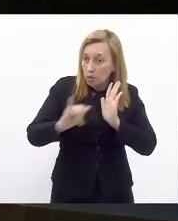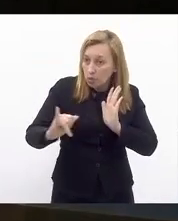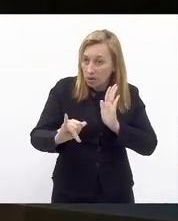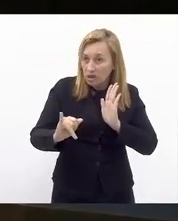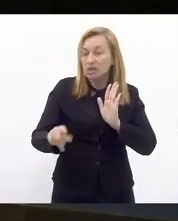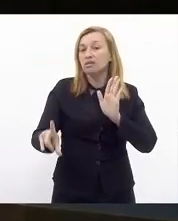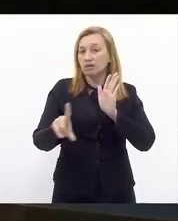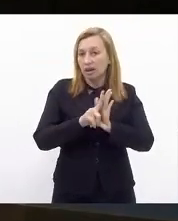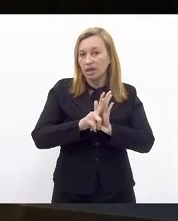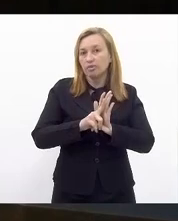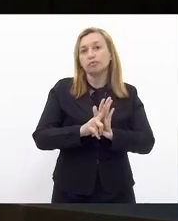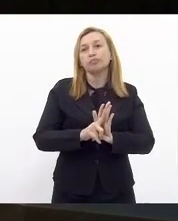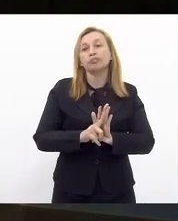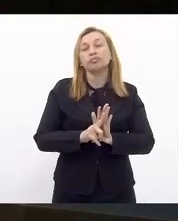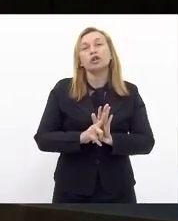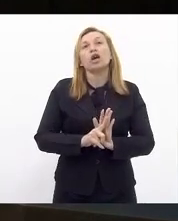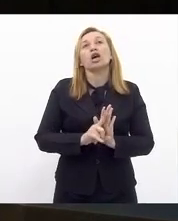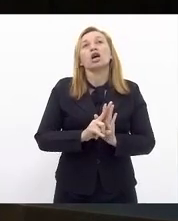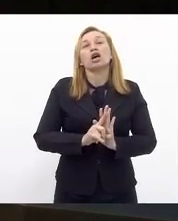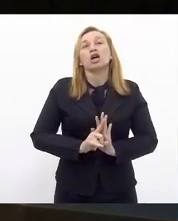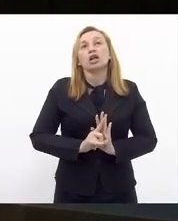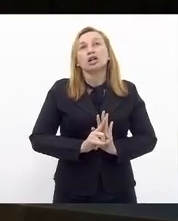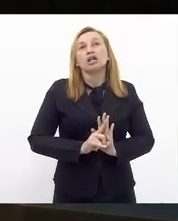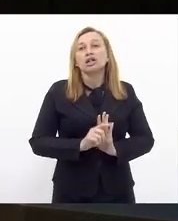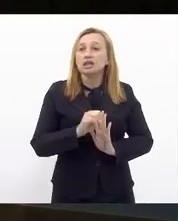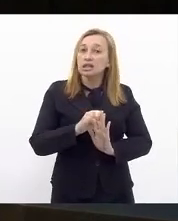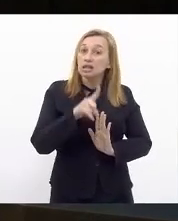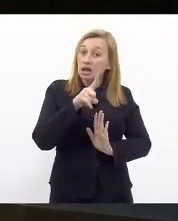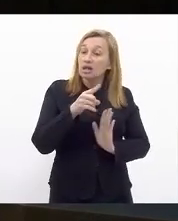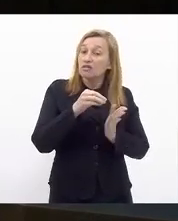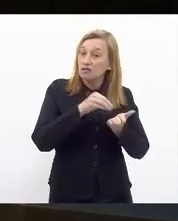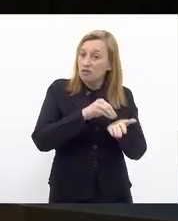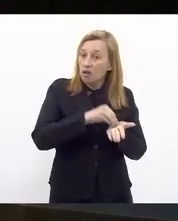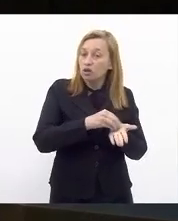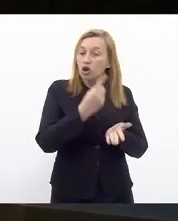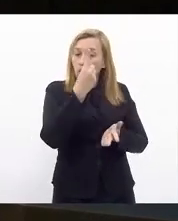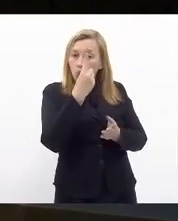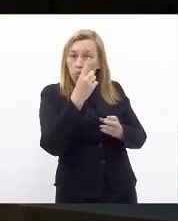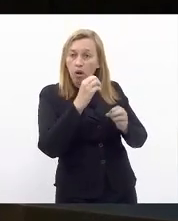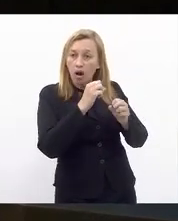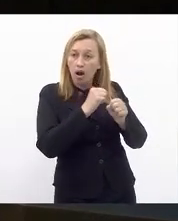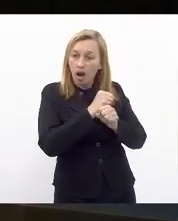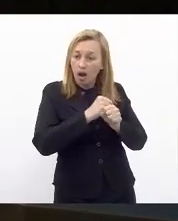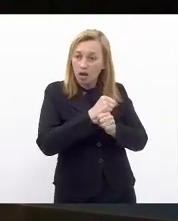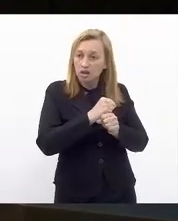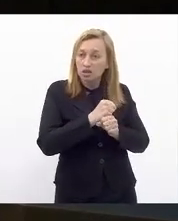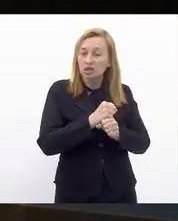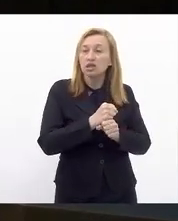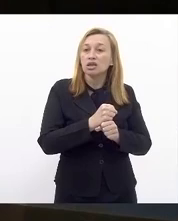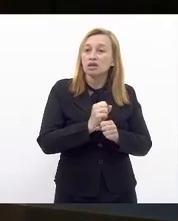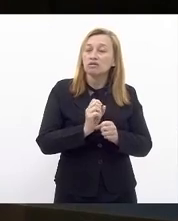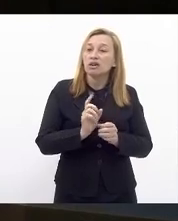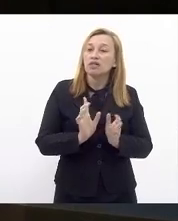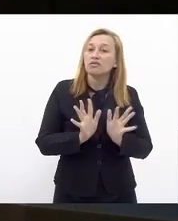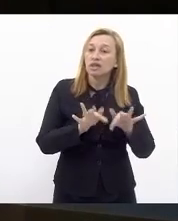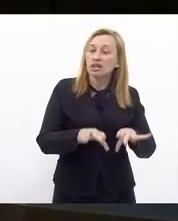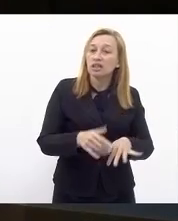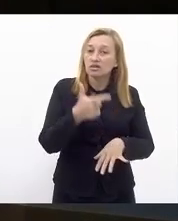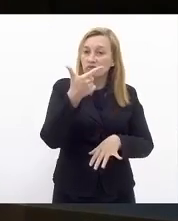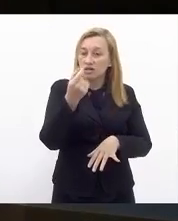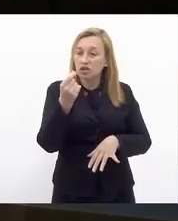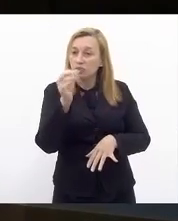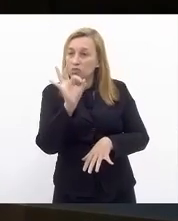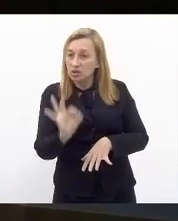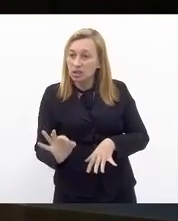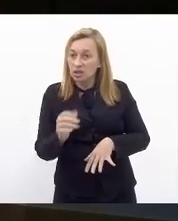da legislação ou seja se ele falta um ano ele vai completar mais de vinte por cento de